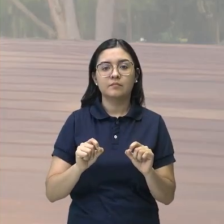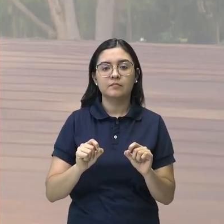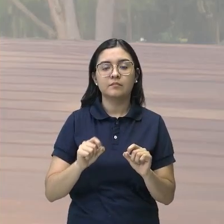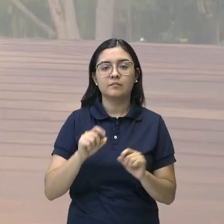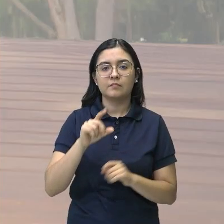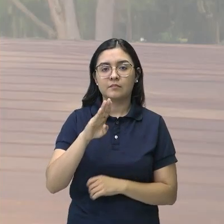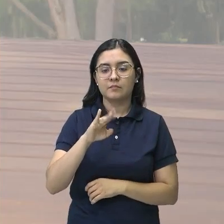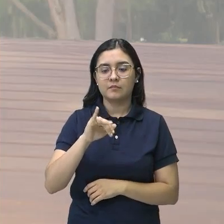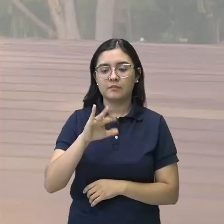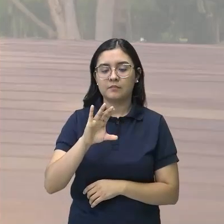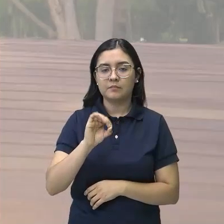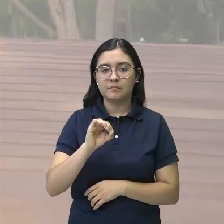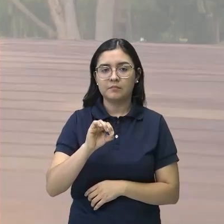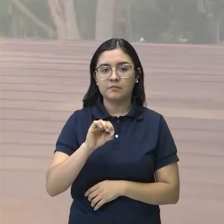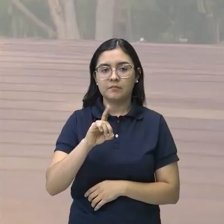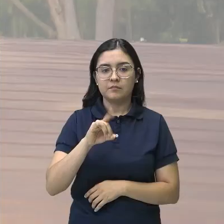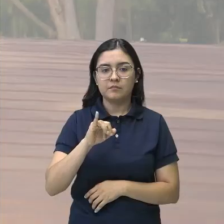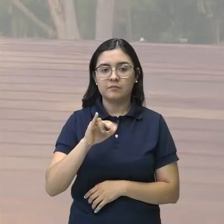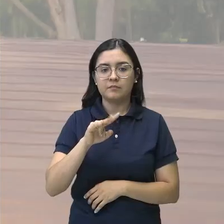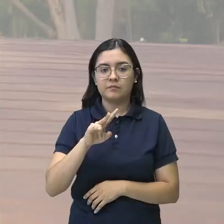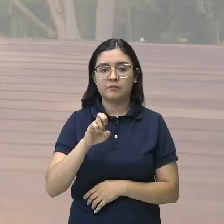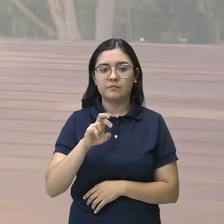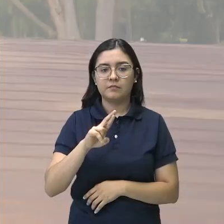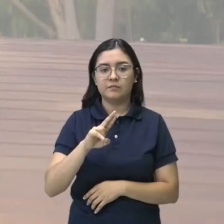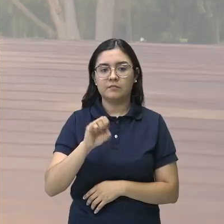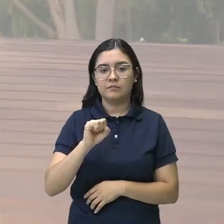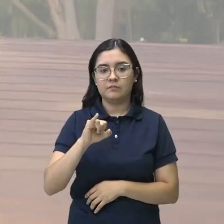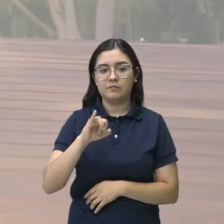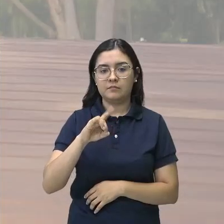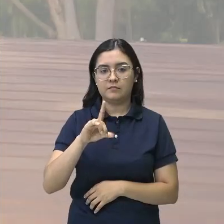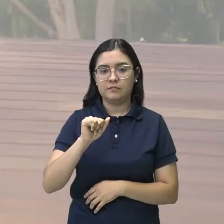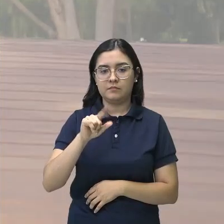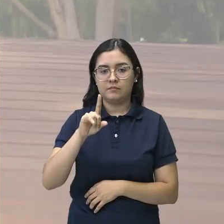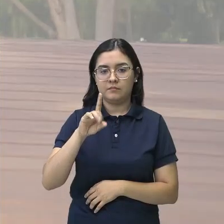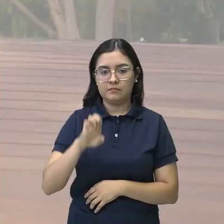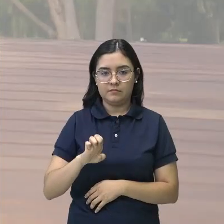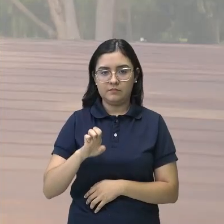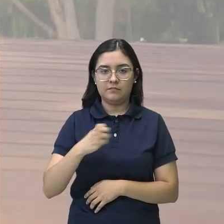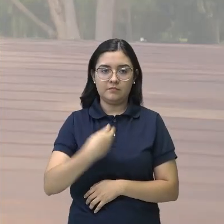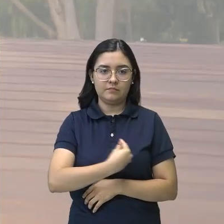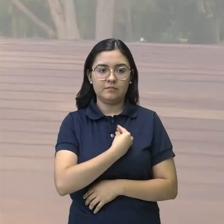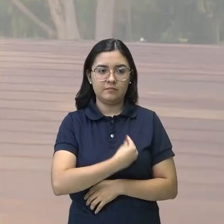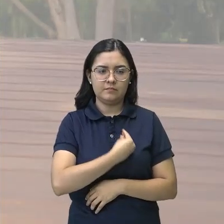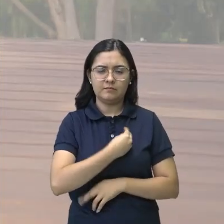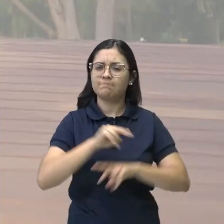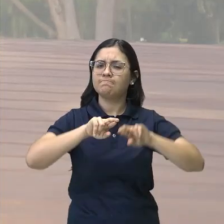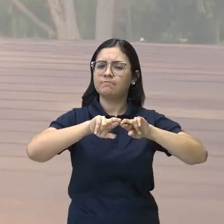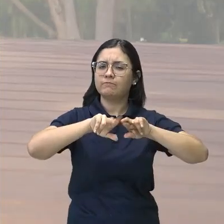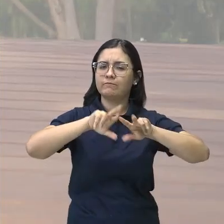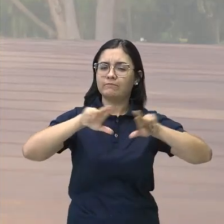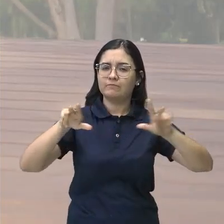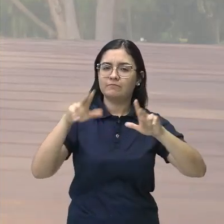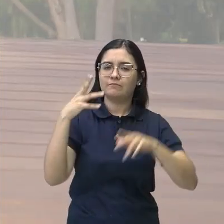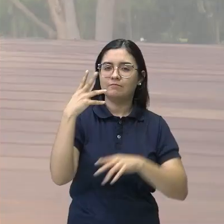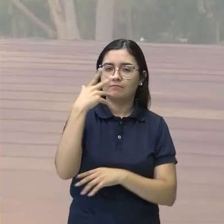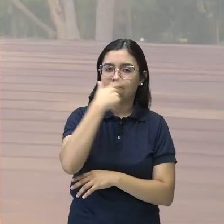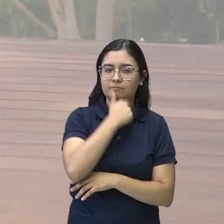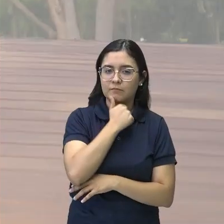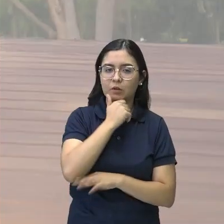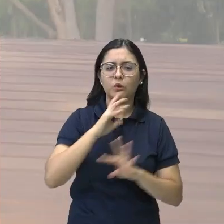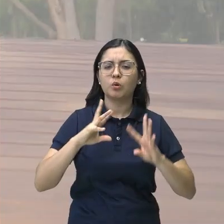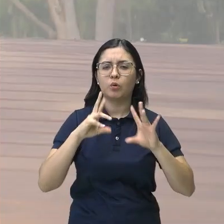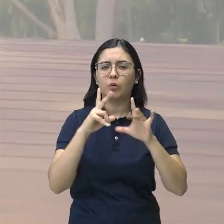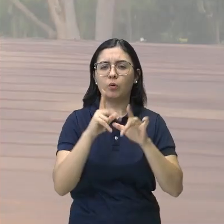a biodiversidade. Observe aí. Olha que coisa linda, né? Que é a biodiversidade. Todos